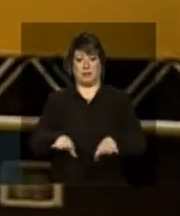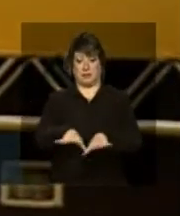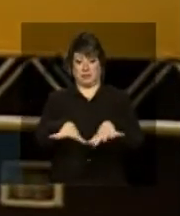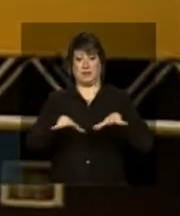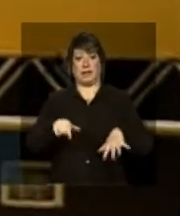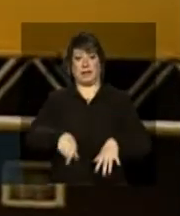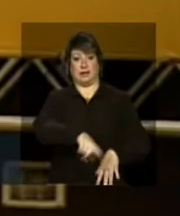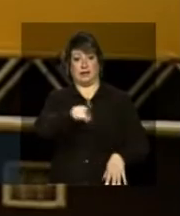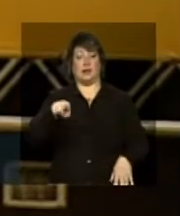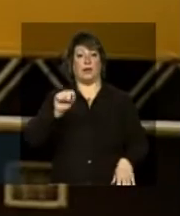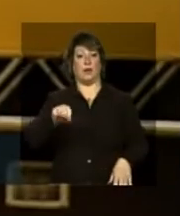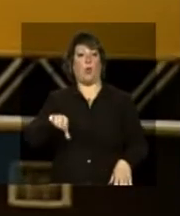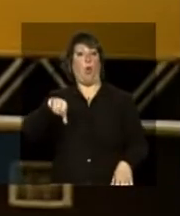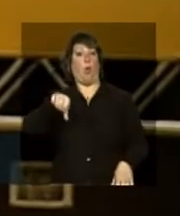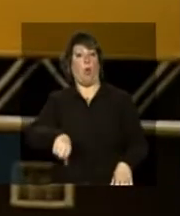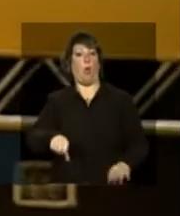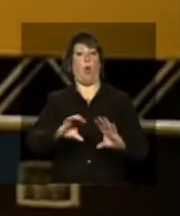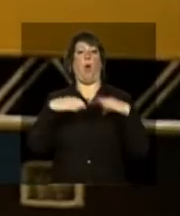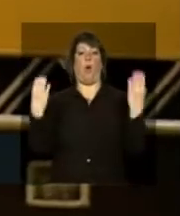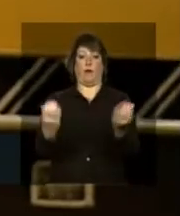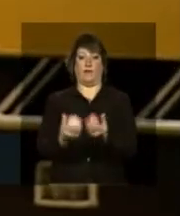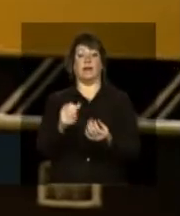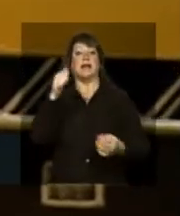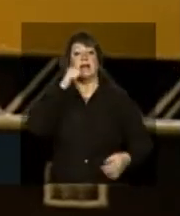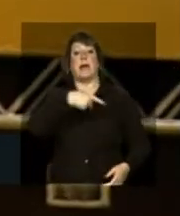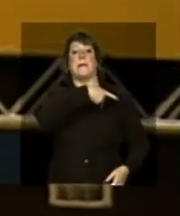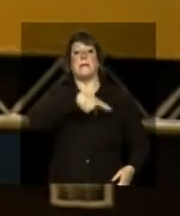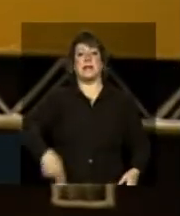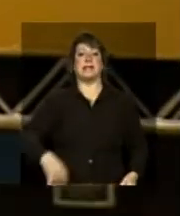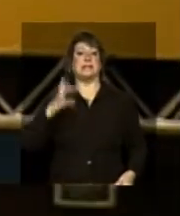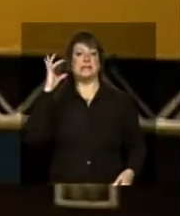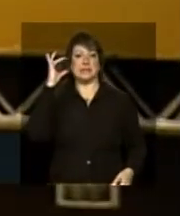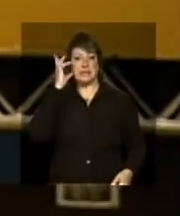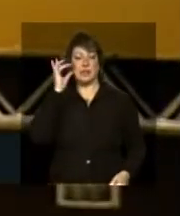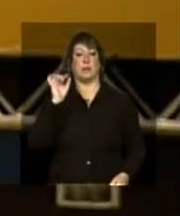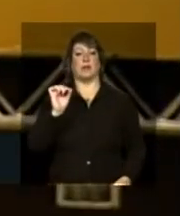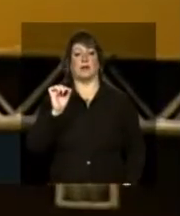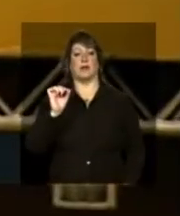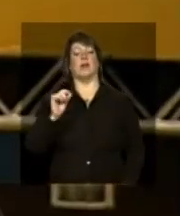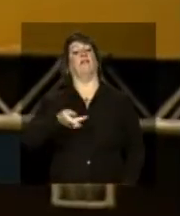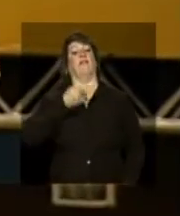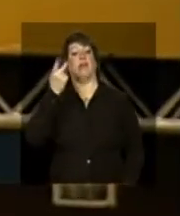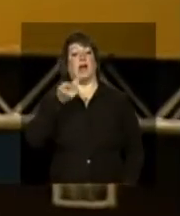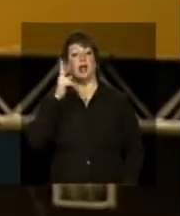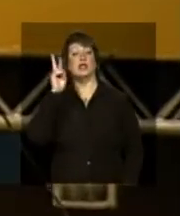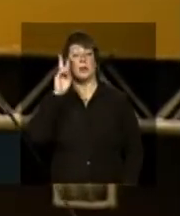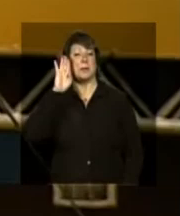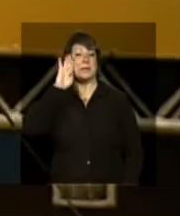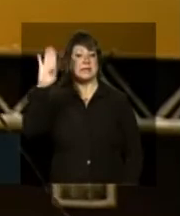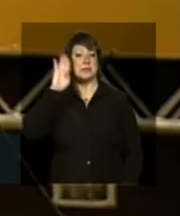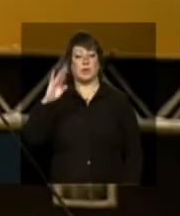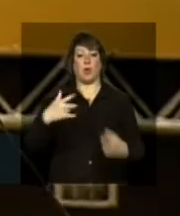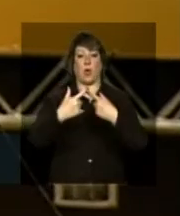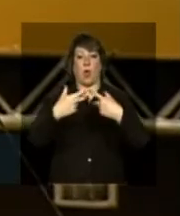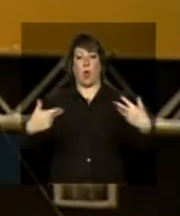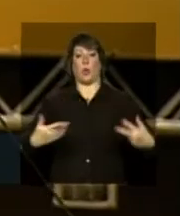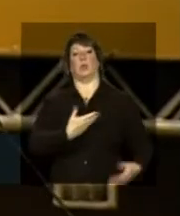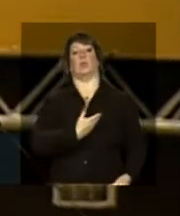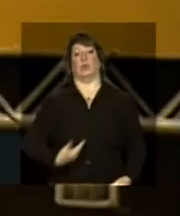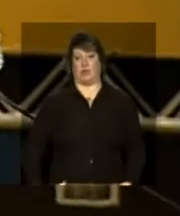diante da nona conferência, a presidenta Dilma destacou as prioridades